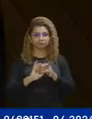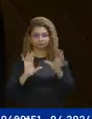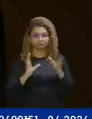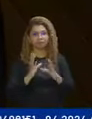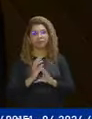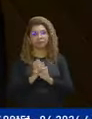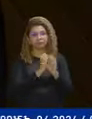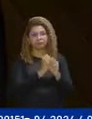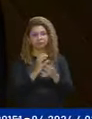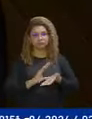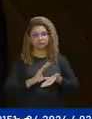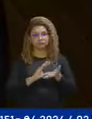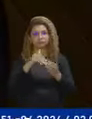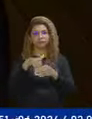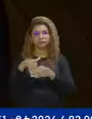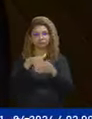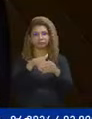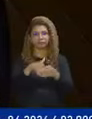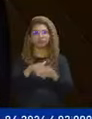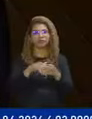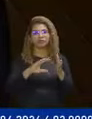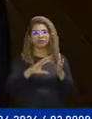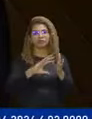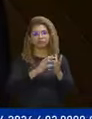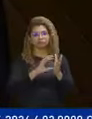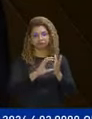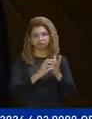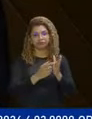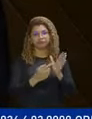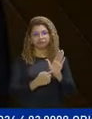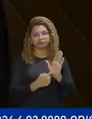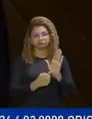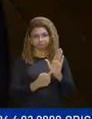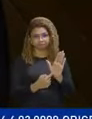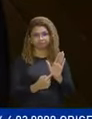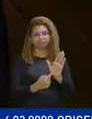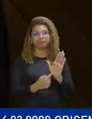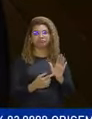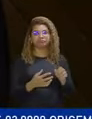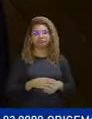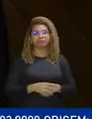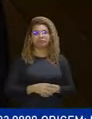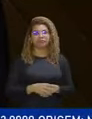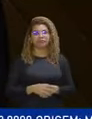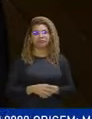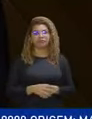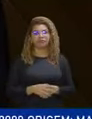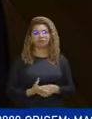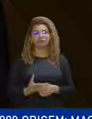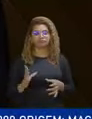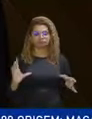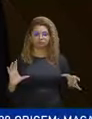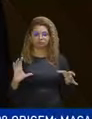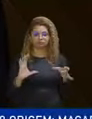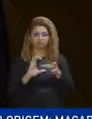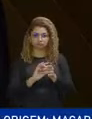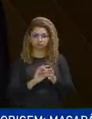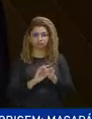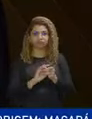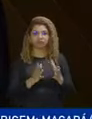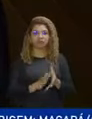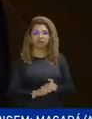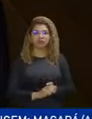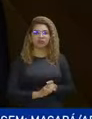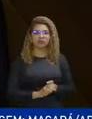de contas eleitorais apresentado pelo Partido Renovação Democrática, resultado da fusão entre o Partido